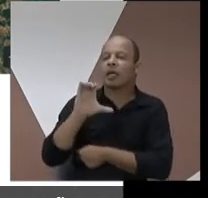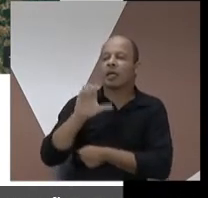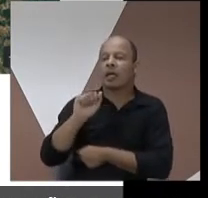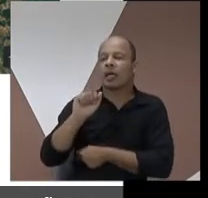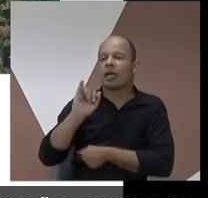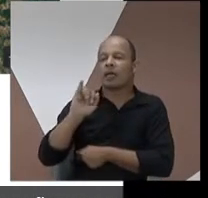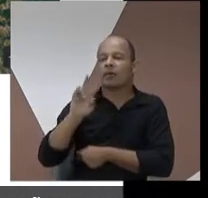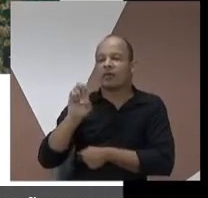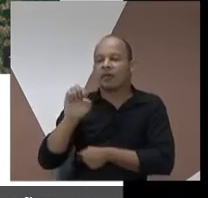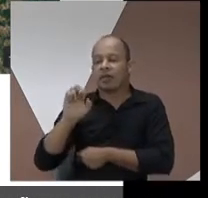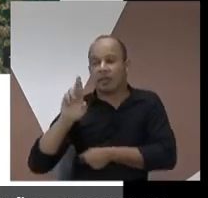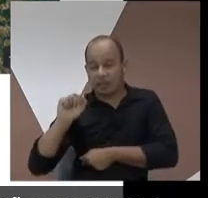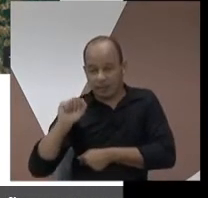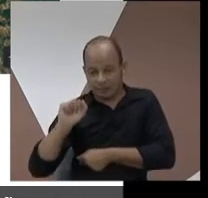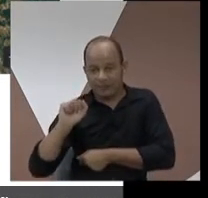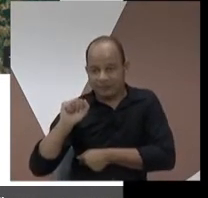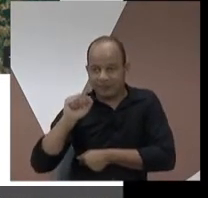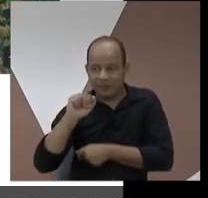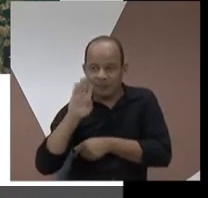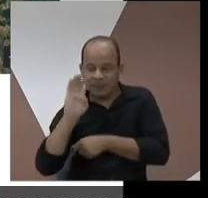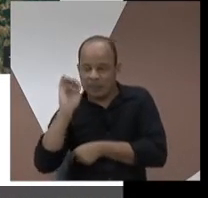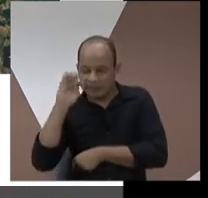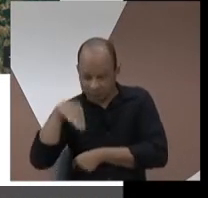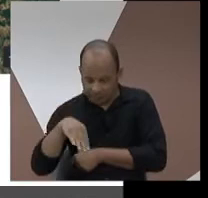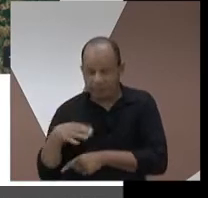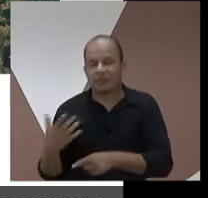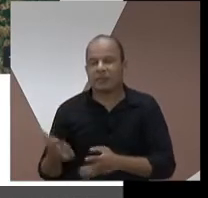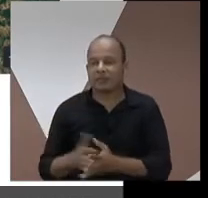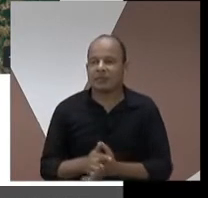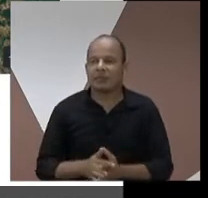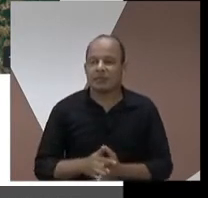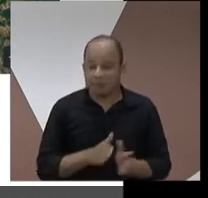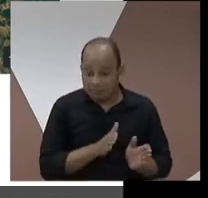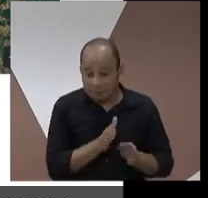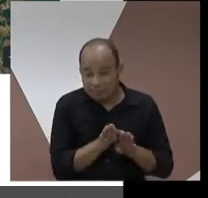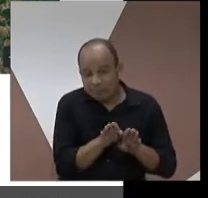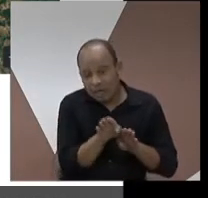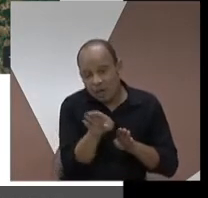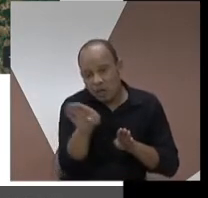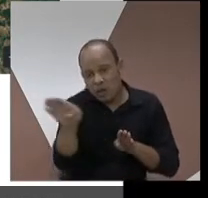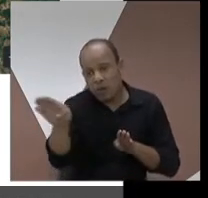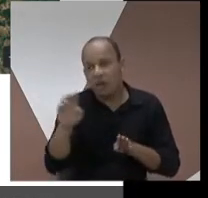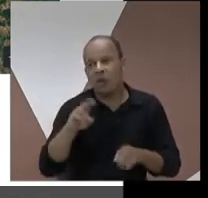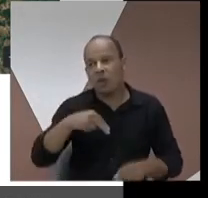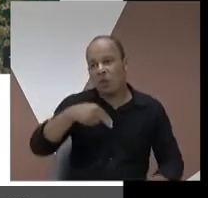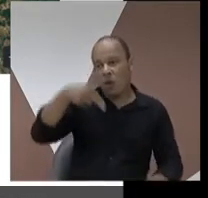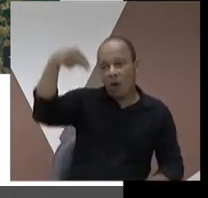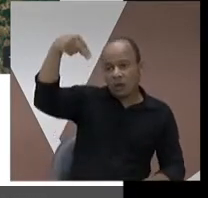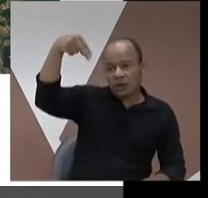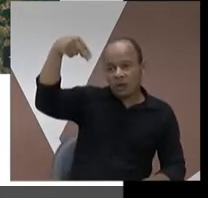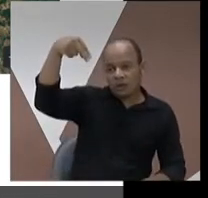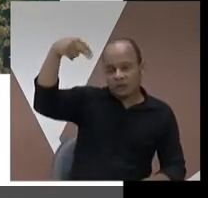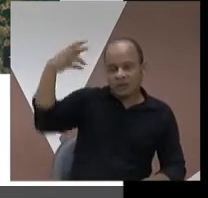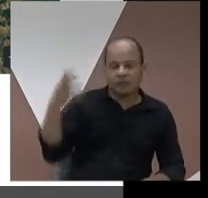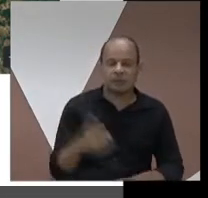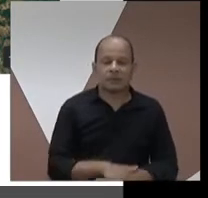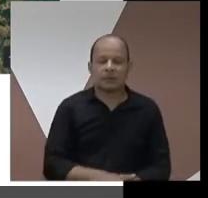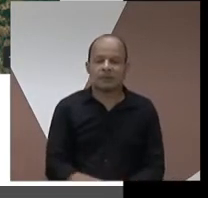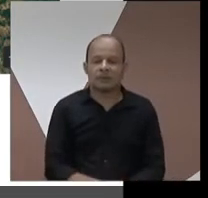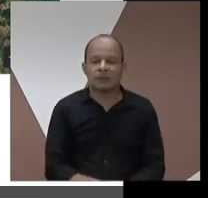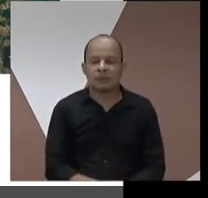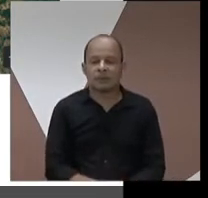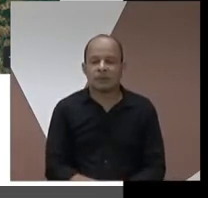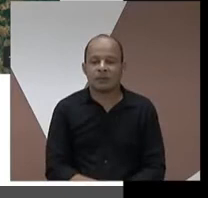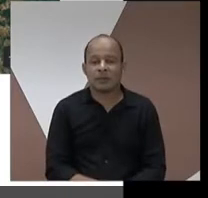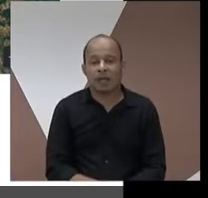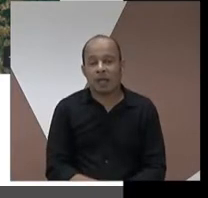segue para norte, saindo completamente aqui da Bacia da Vargem das Flores, né, da APA, e